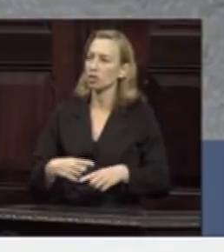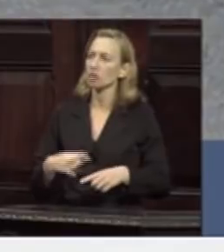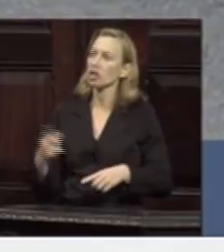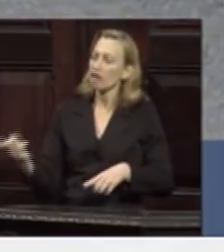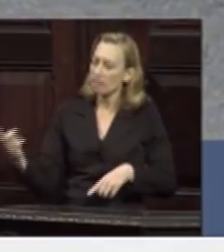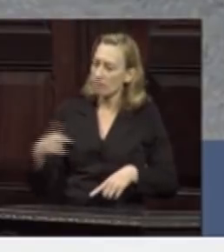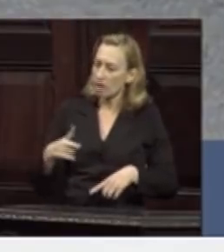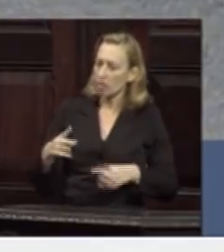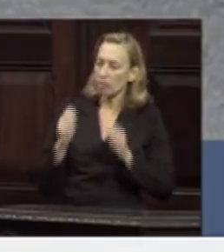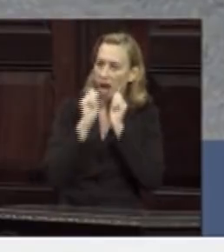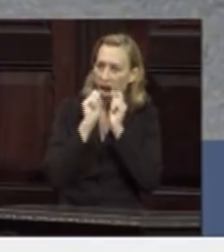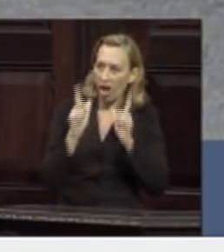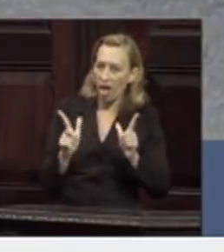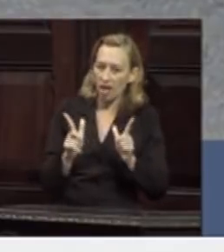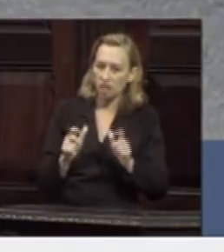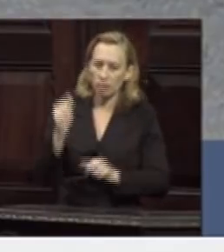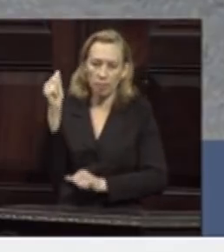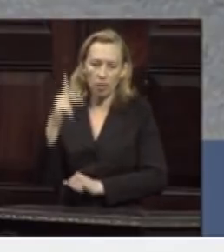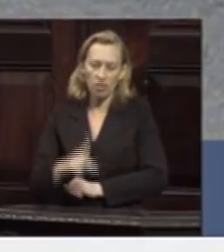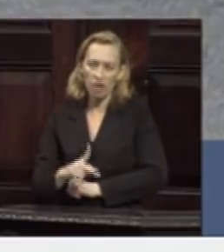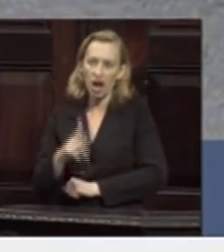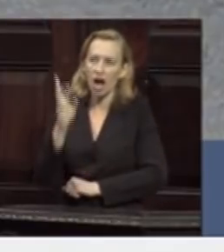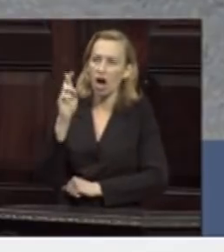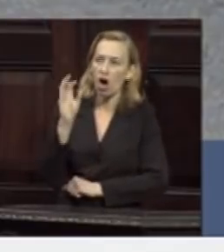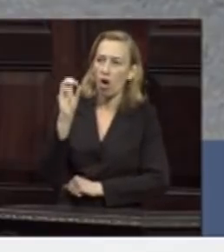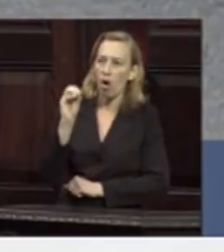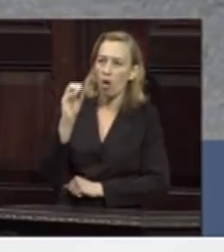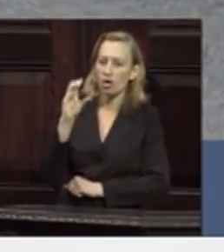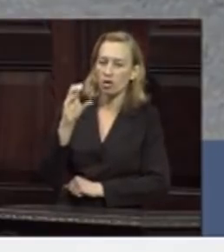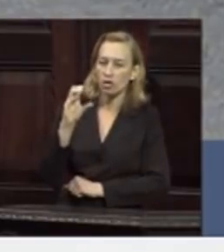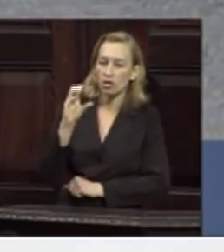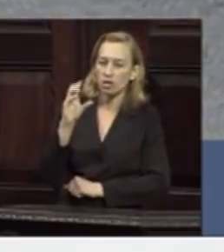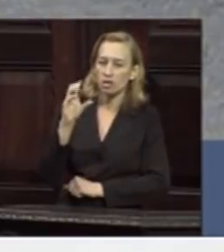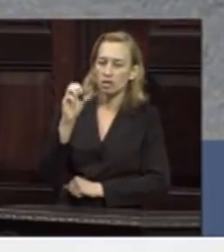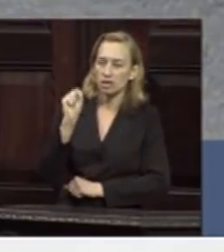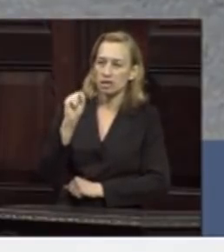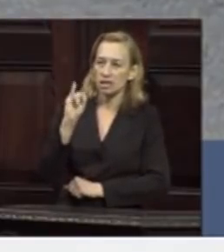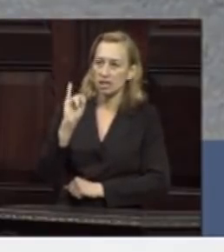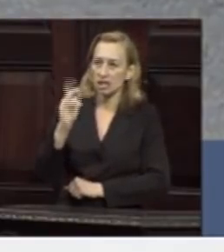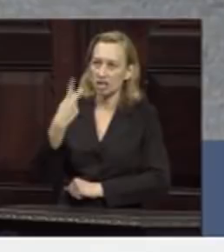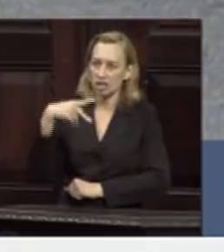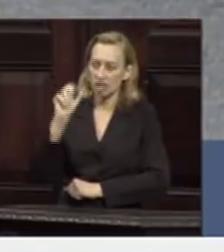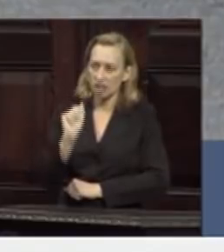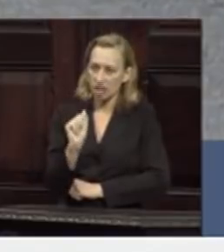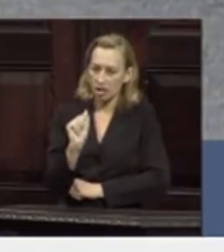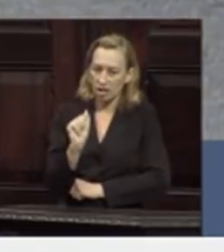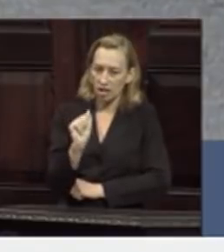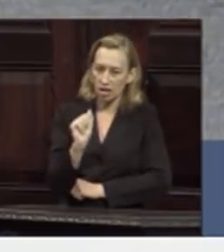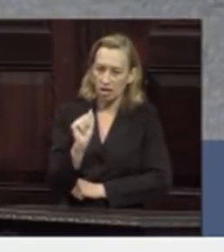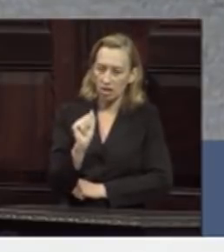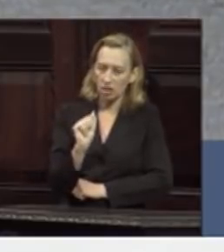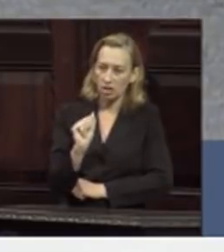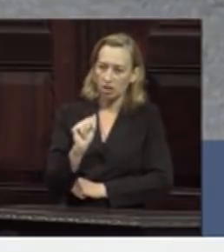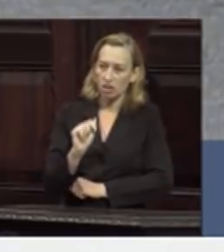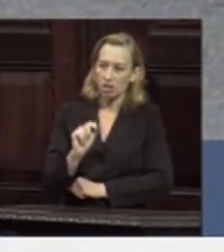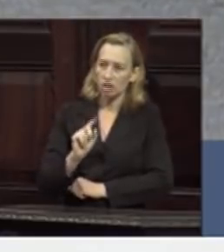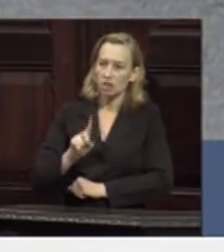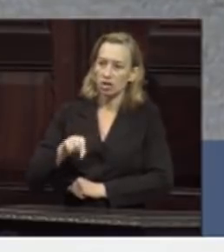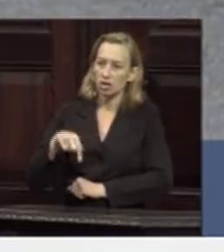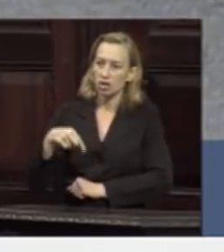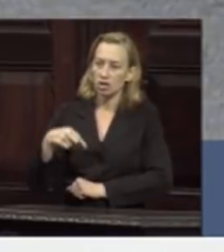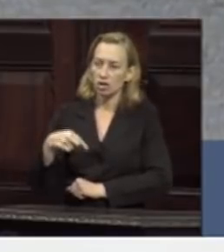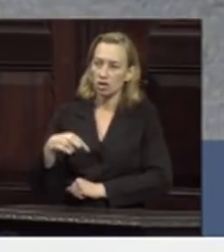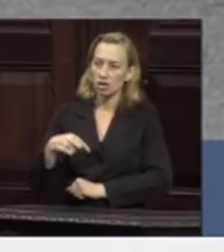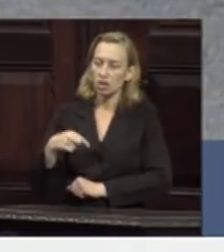foi aprovado, Rosinha alegou inconstitucionalidade e os profissionais estão lesados